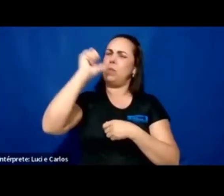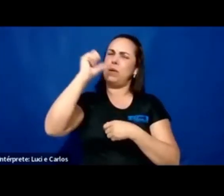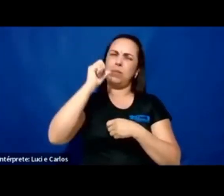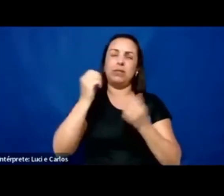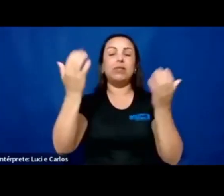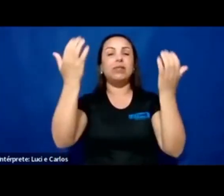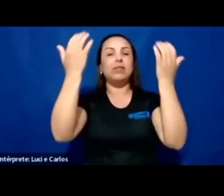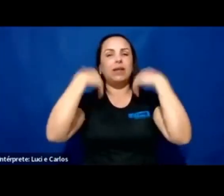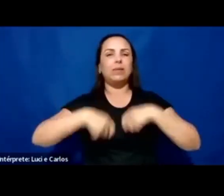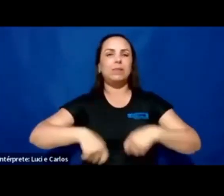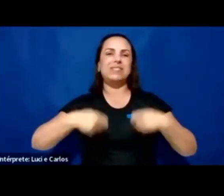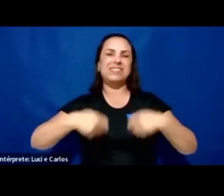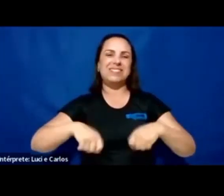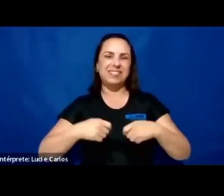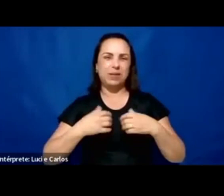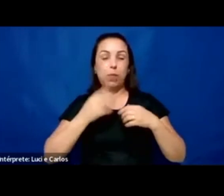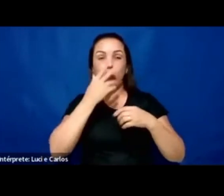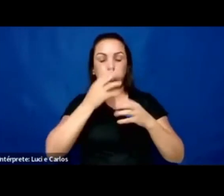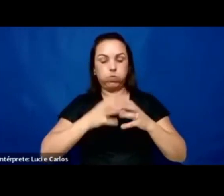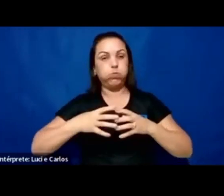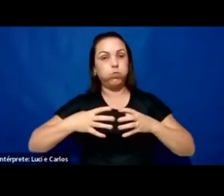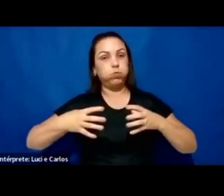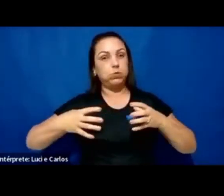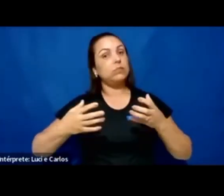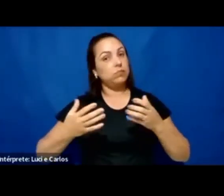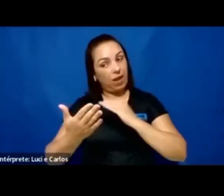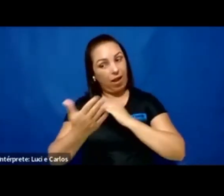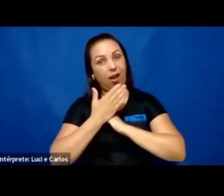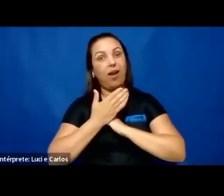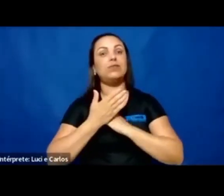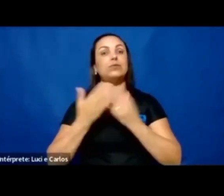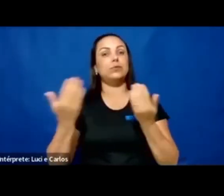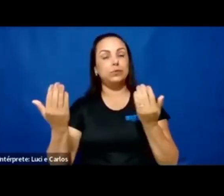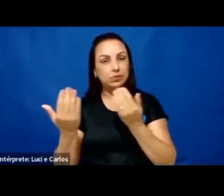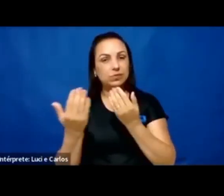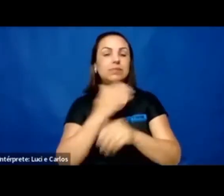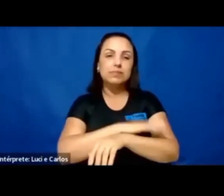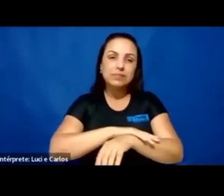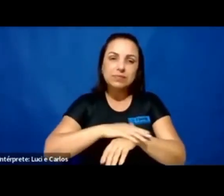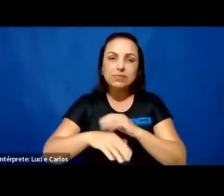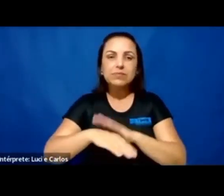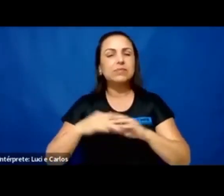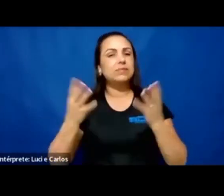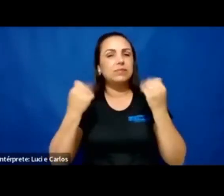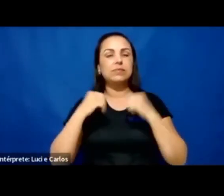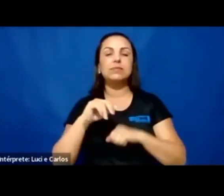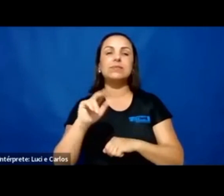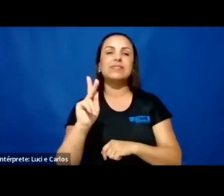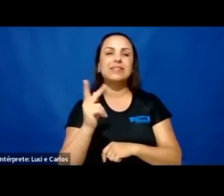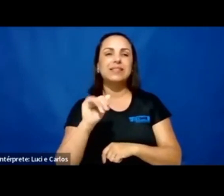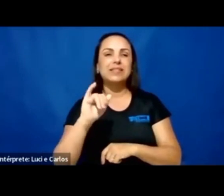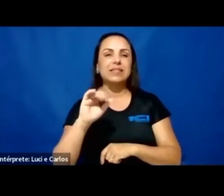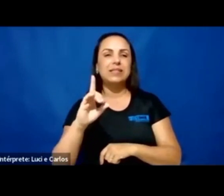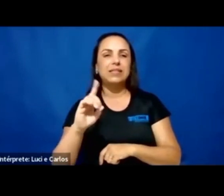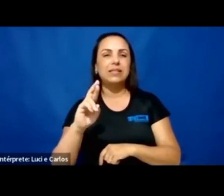mais hidratado, as células ficam mais cheias. Olha só que importante. E é importante você lembrar que a hidratação, ela depende também